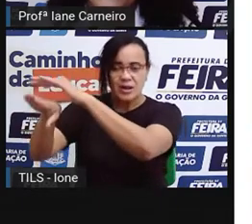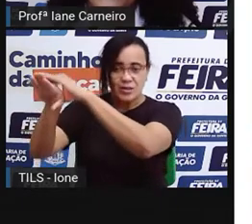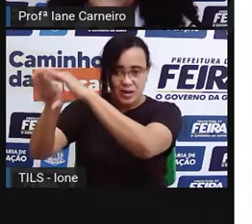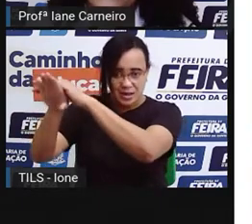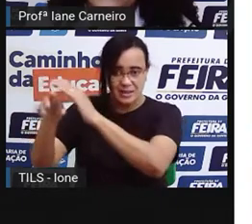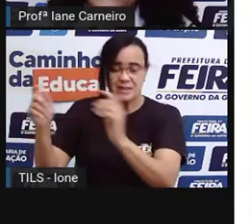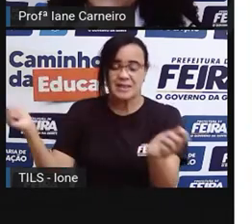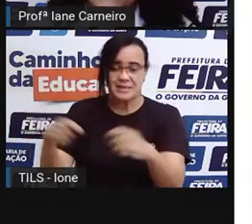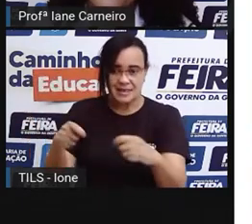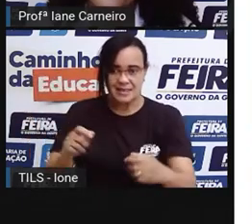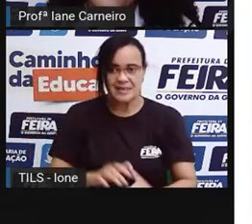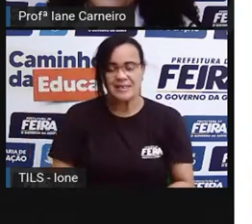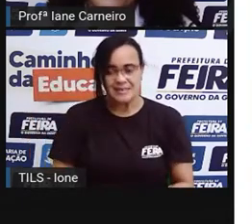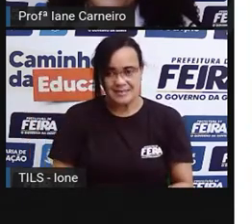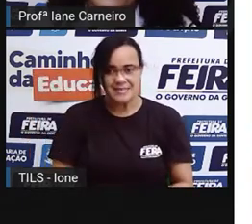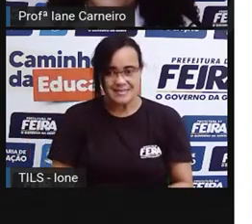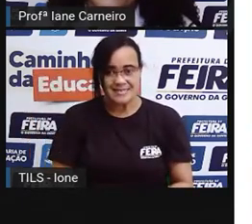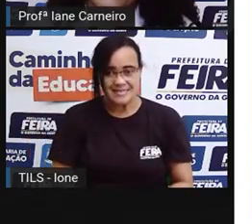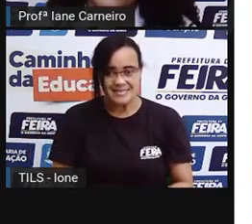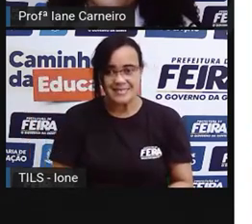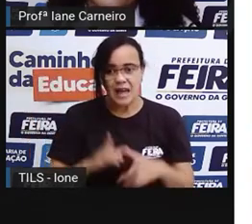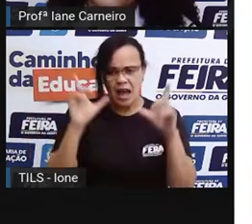ó, o binóculo, né?